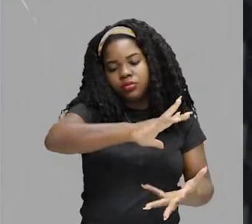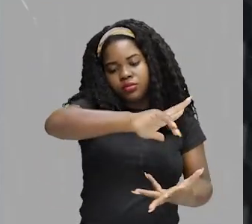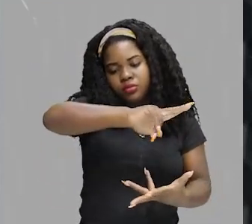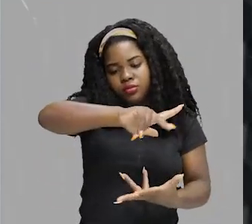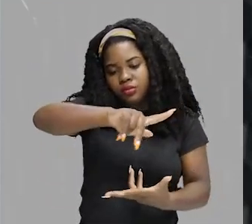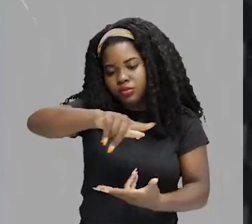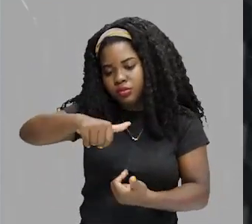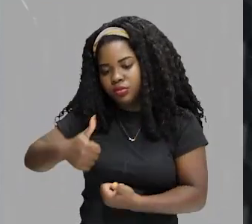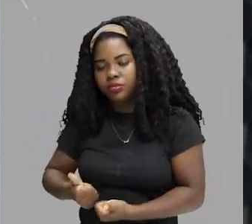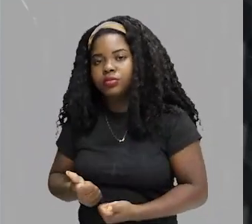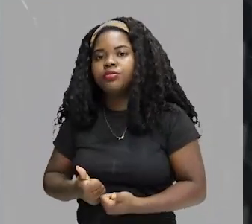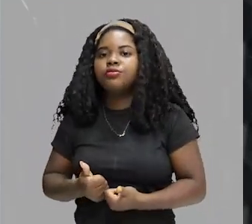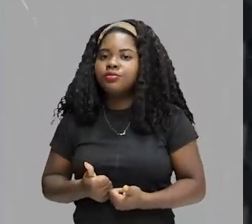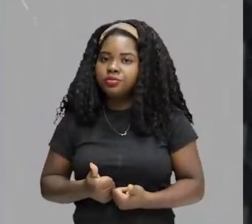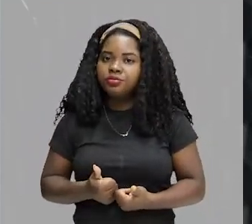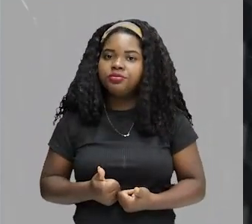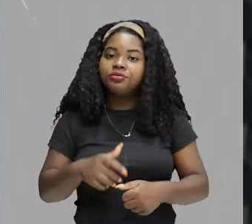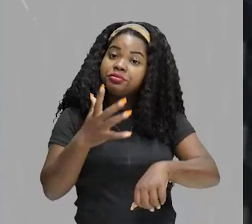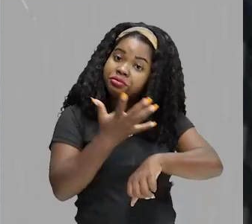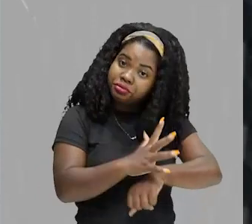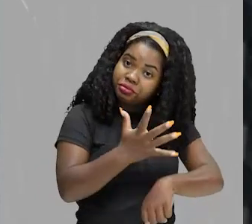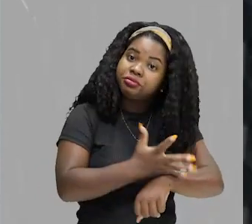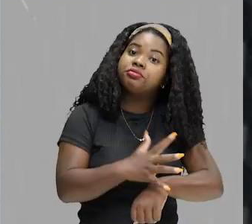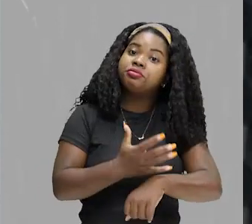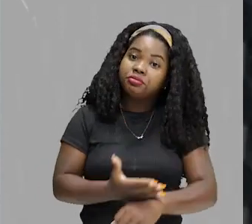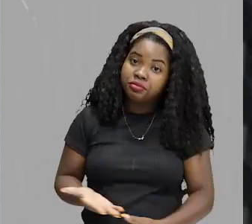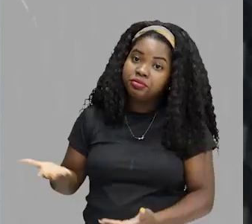terrestre. Todo mundo pratica